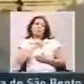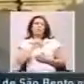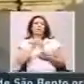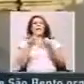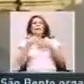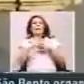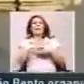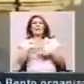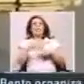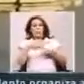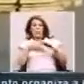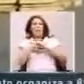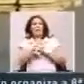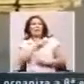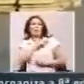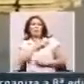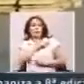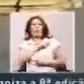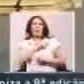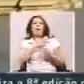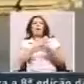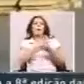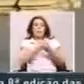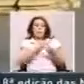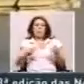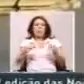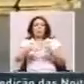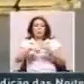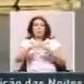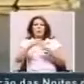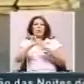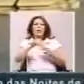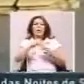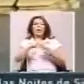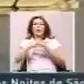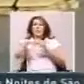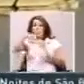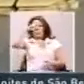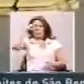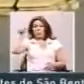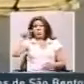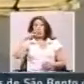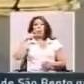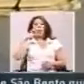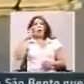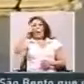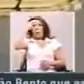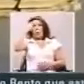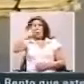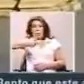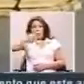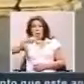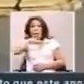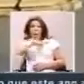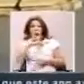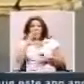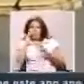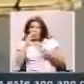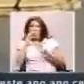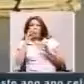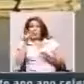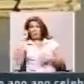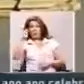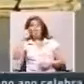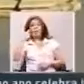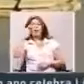de integração fundamental que muitas vezes não consegue ser assumido pelas instituições de ensino superior, e quando o Sr. Ministro se preocupa muito com a questão das praxes, devia-se também preocupar